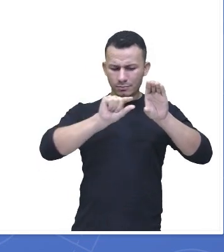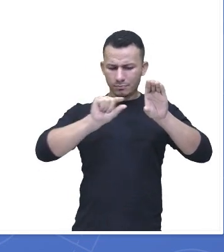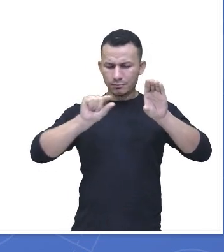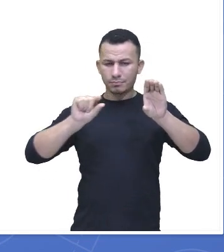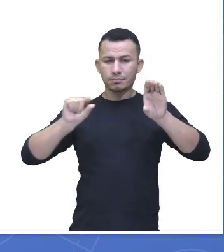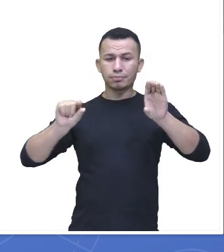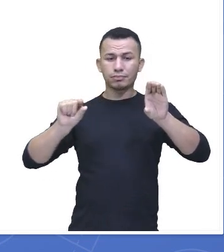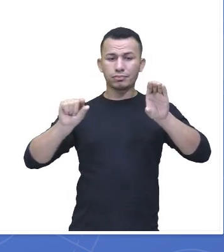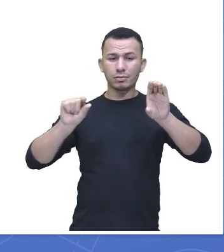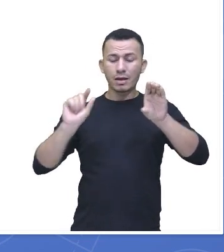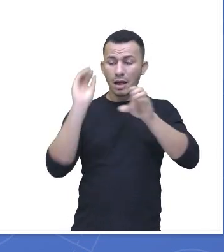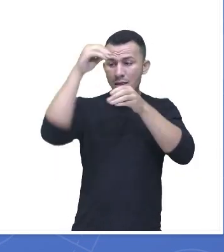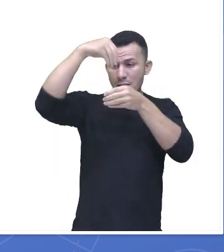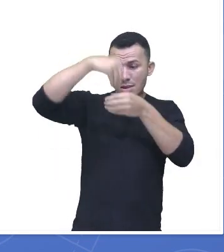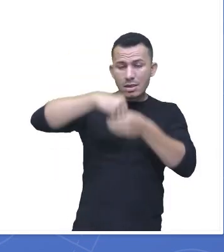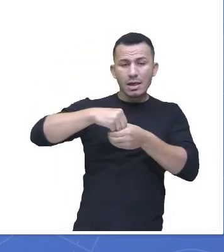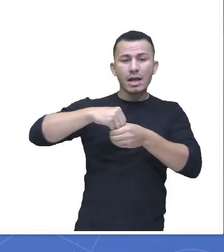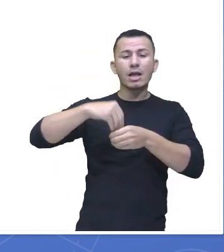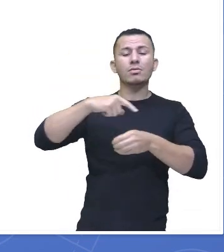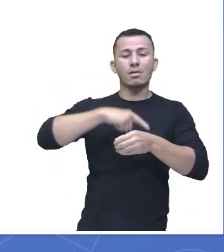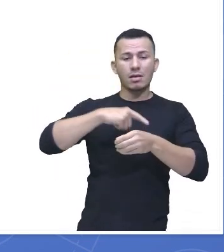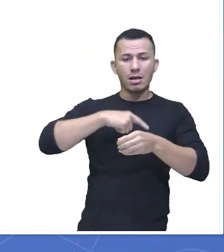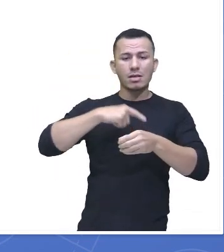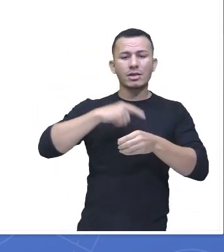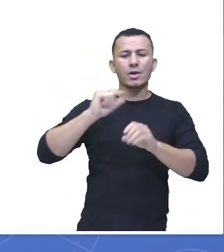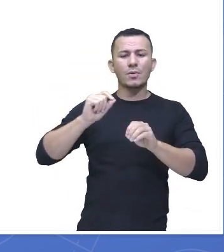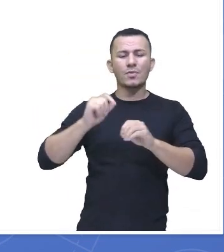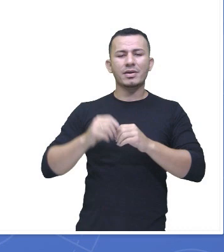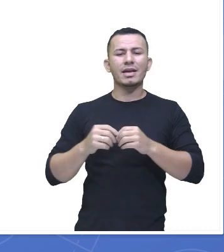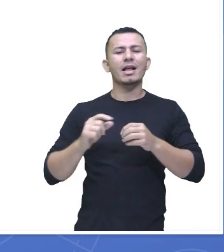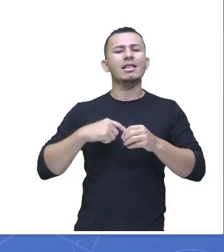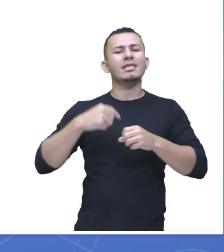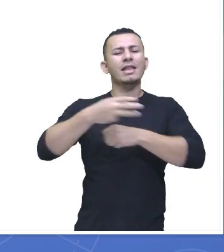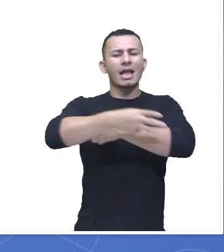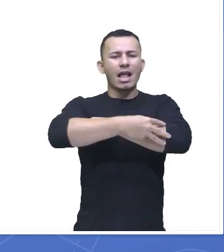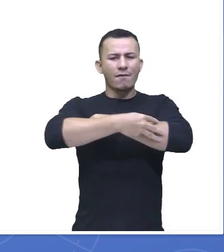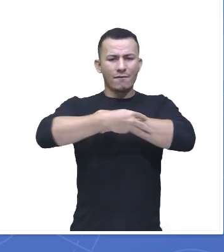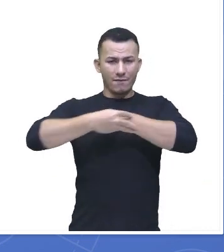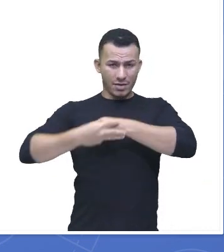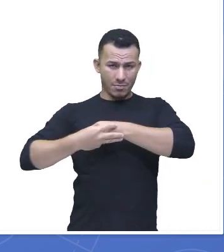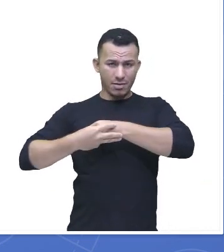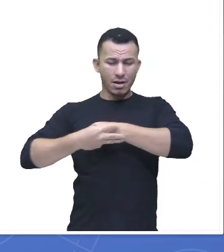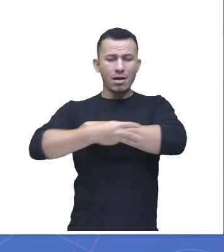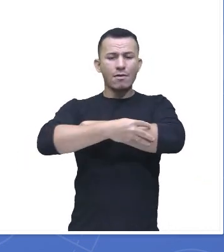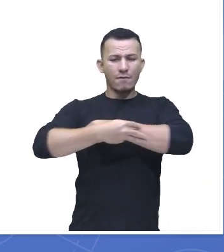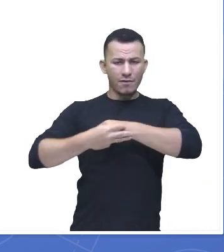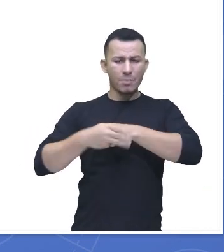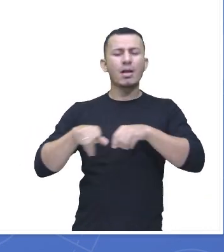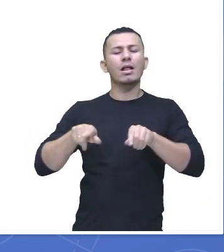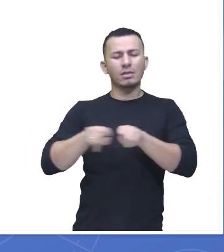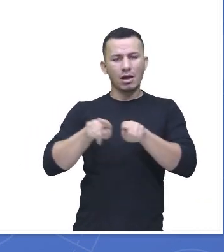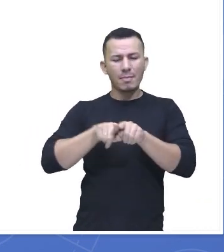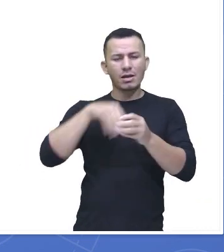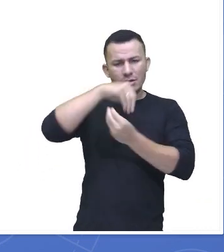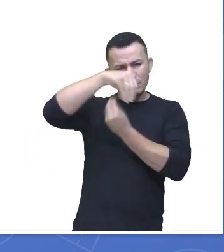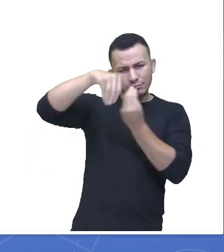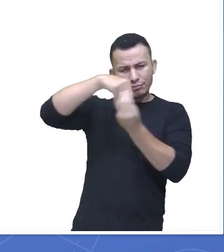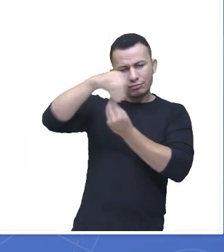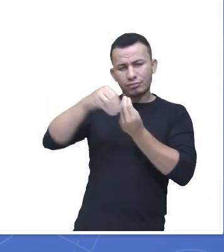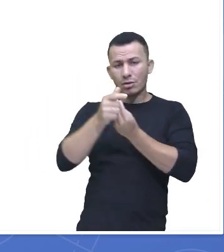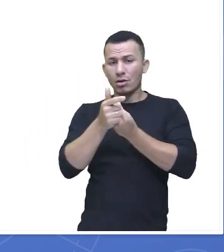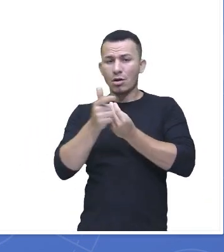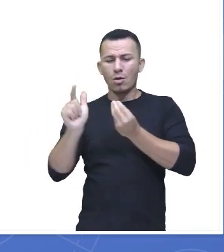muscular, e dentro desse feixe nós temos as fibras musculares, que também são envolvidas por um